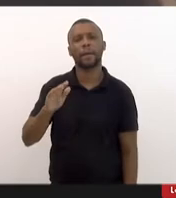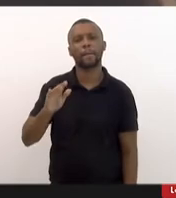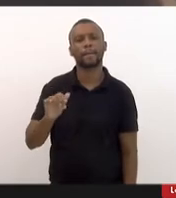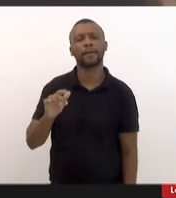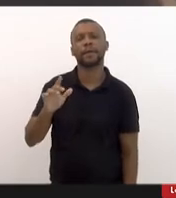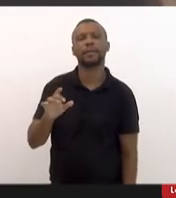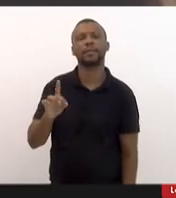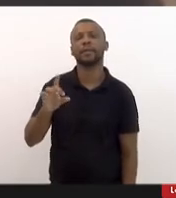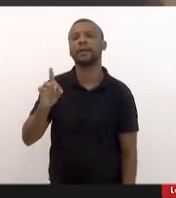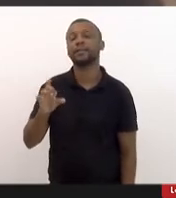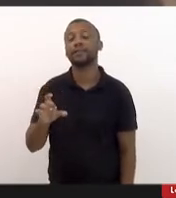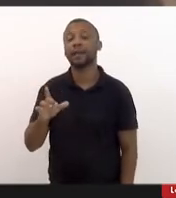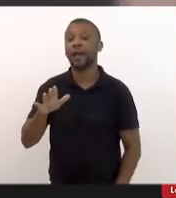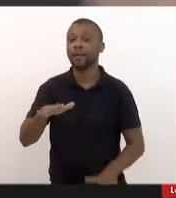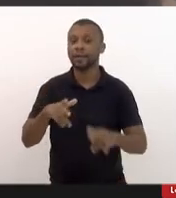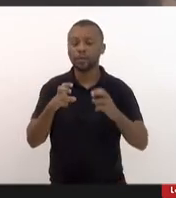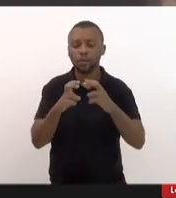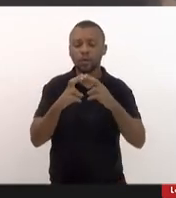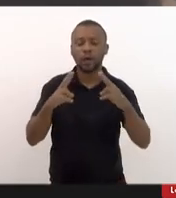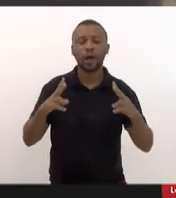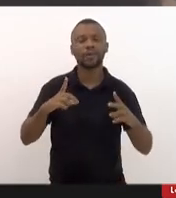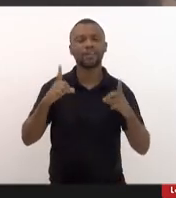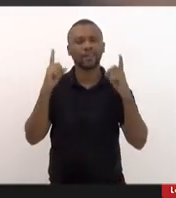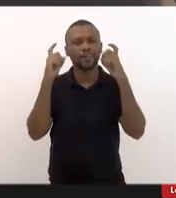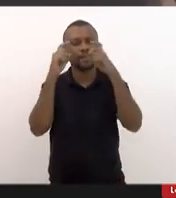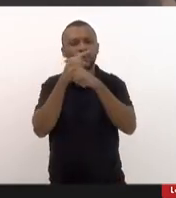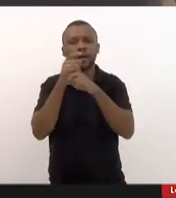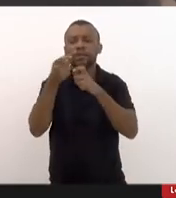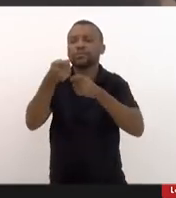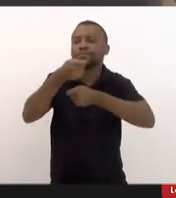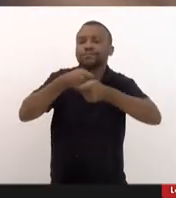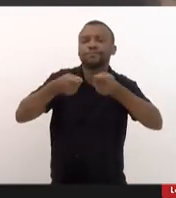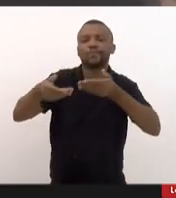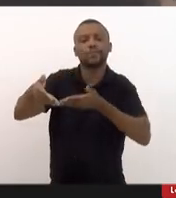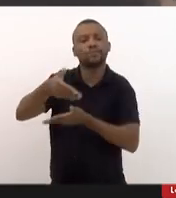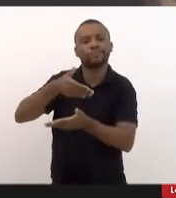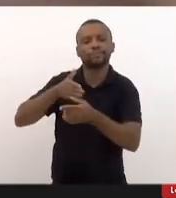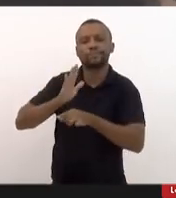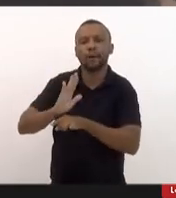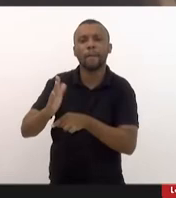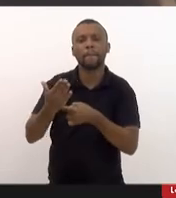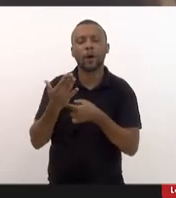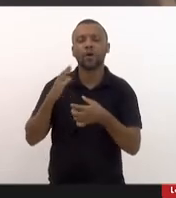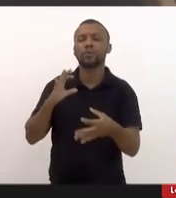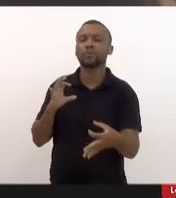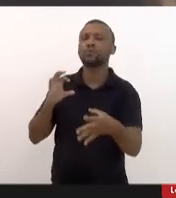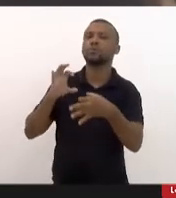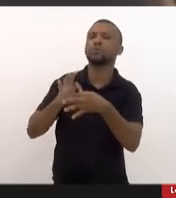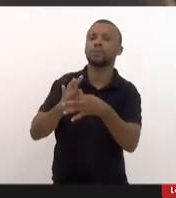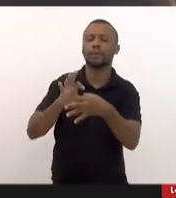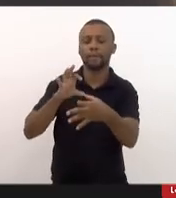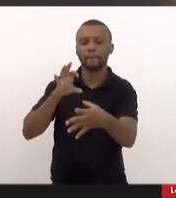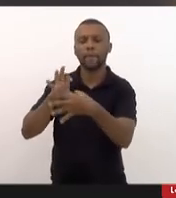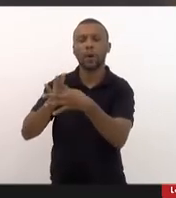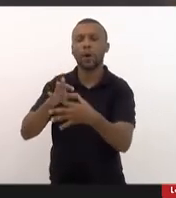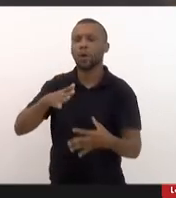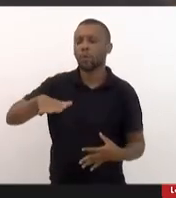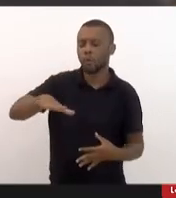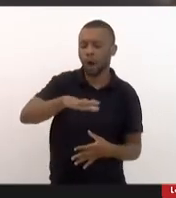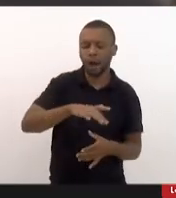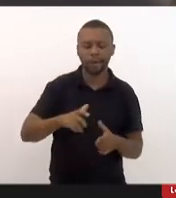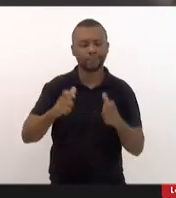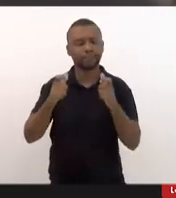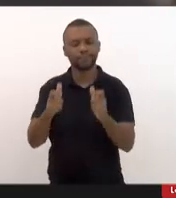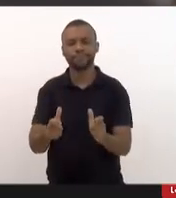tem dificuldades de ter diálogo, dele dialogar, dele se ligar, de se conectar à própria região que ele transpassa,